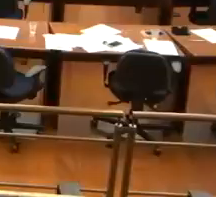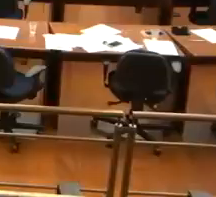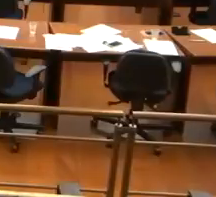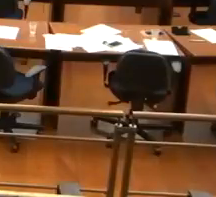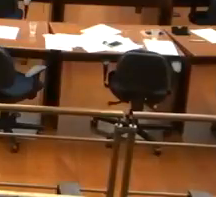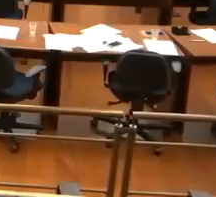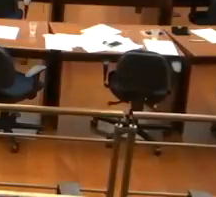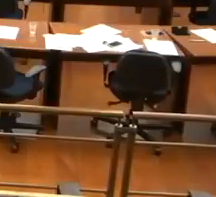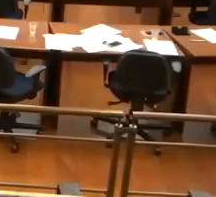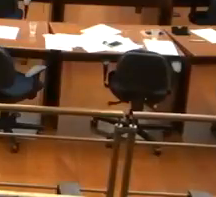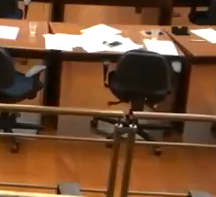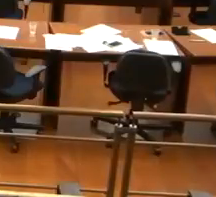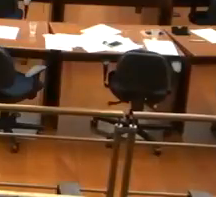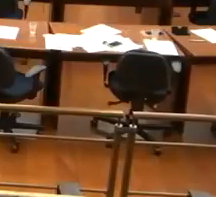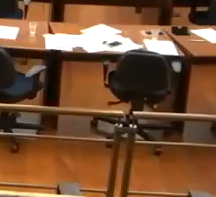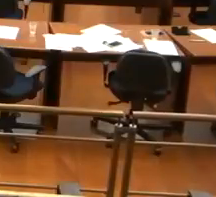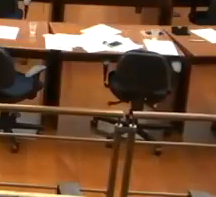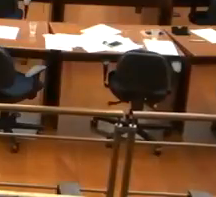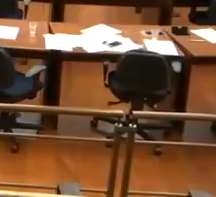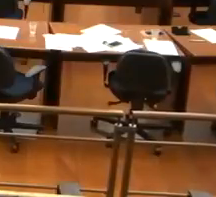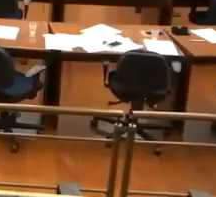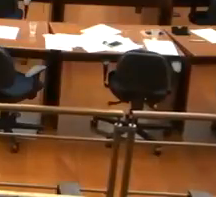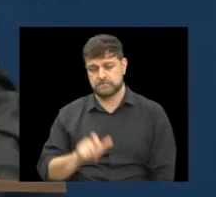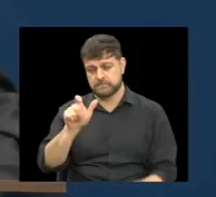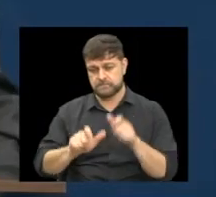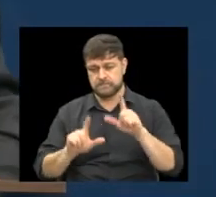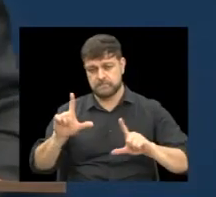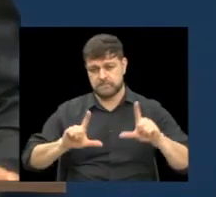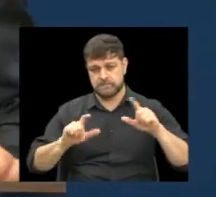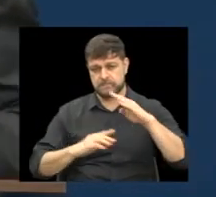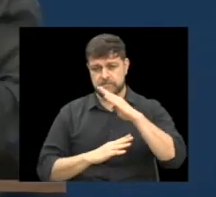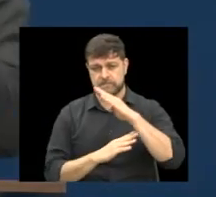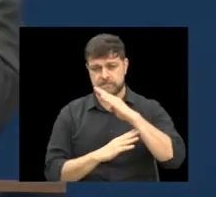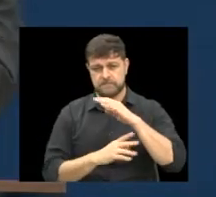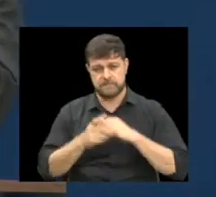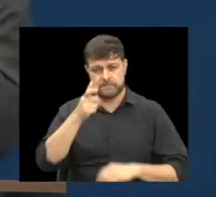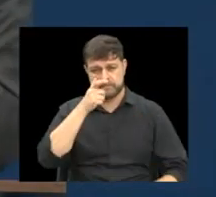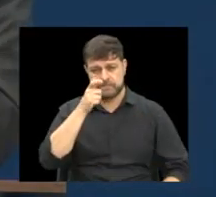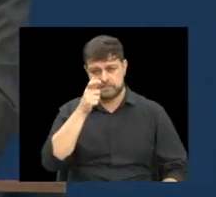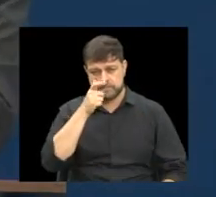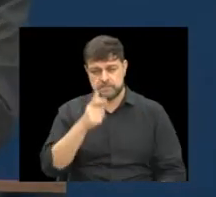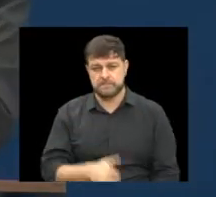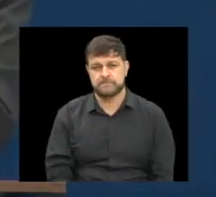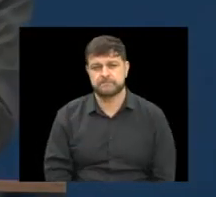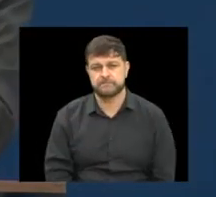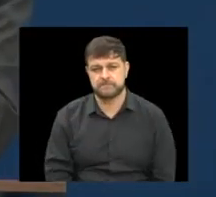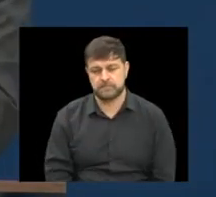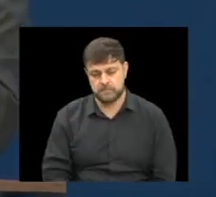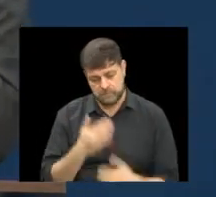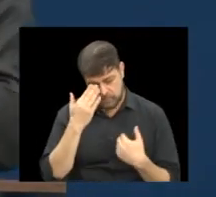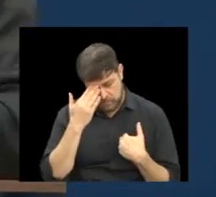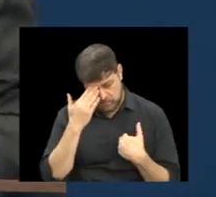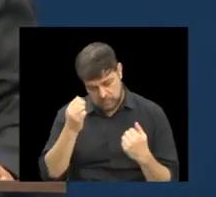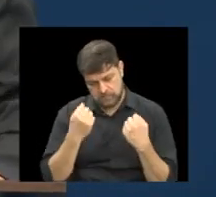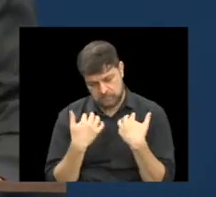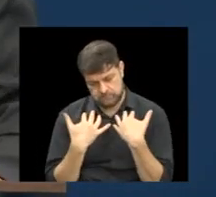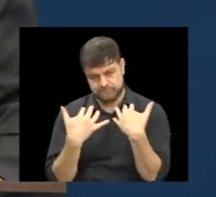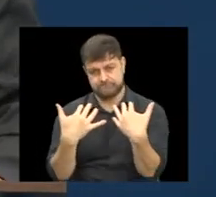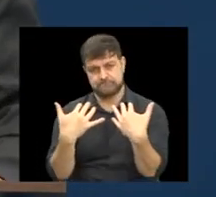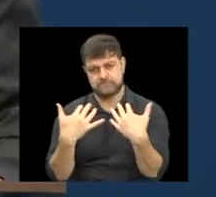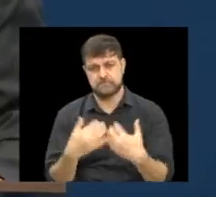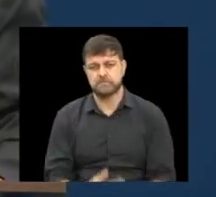e uma subemenda aprovadas pelas comissões permanentes. Na discussão, o vereador Carmo Luiz, que teve uma emenda que trata